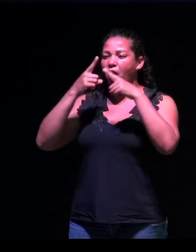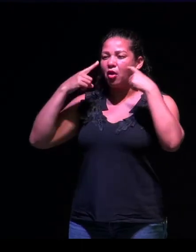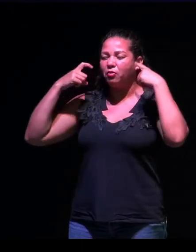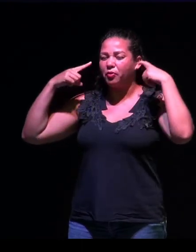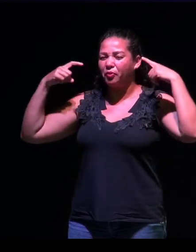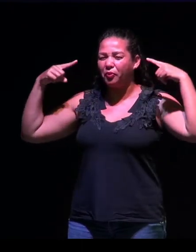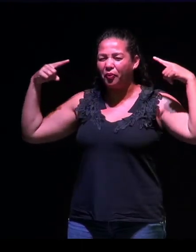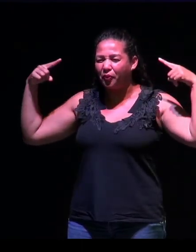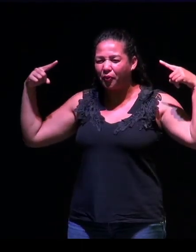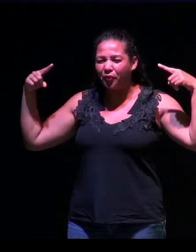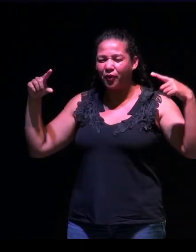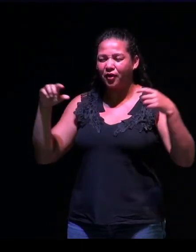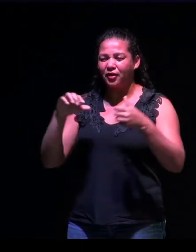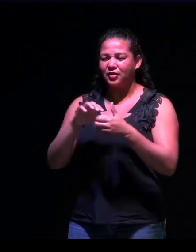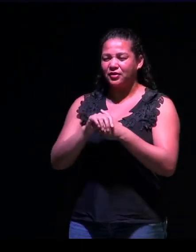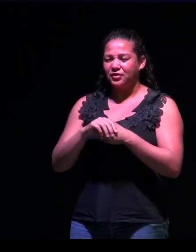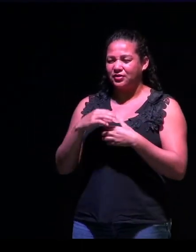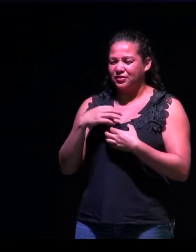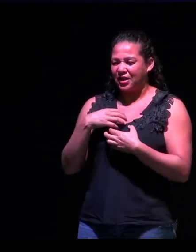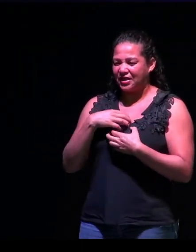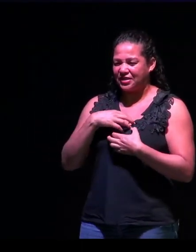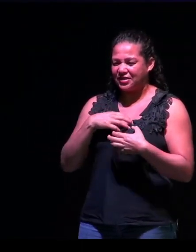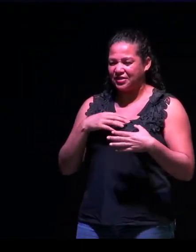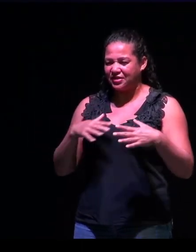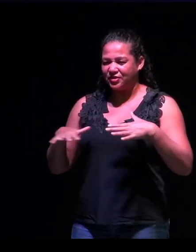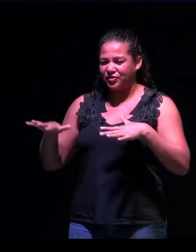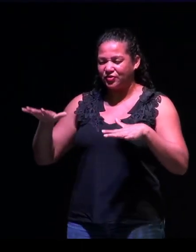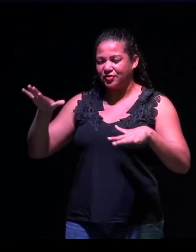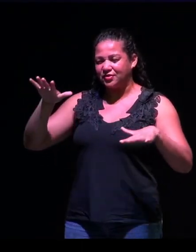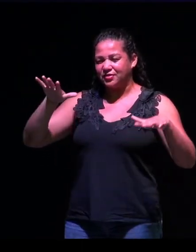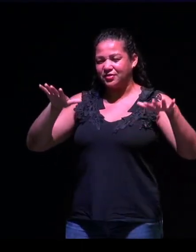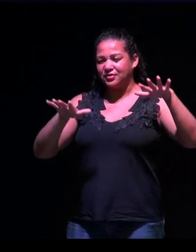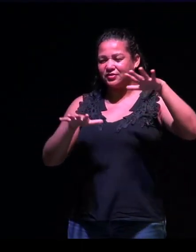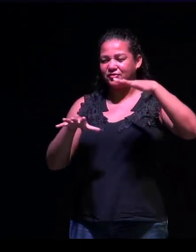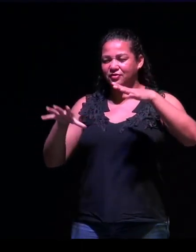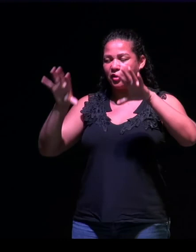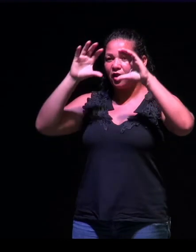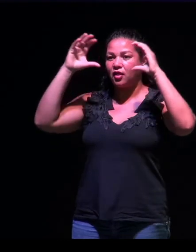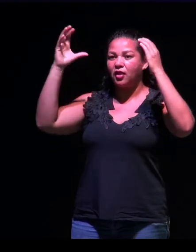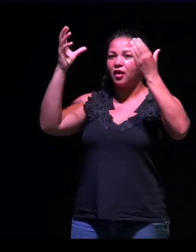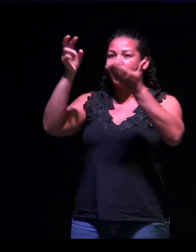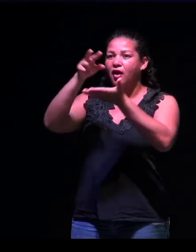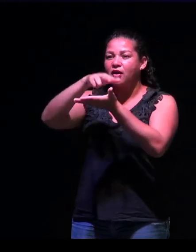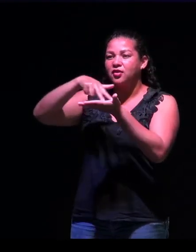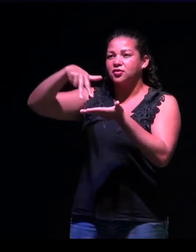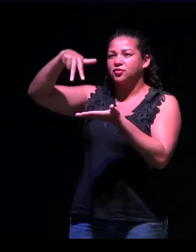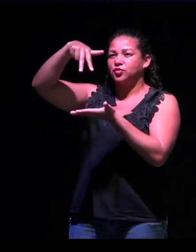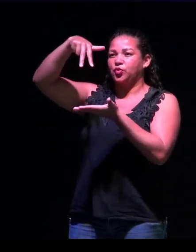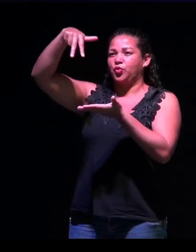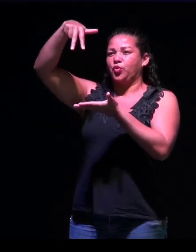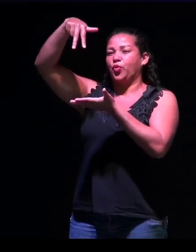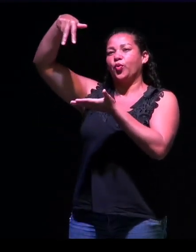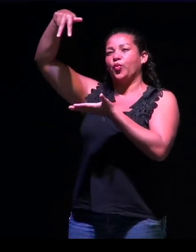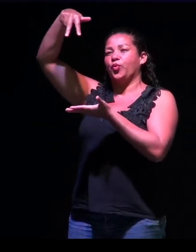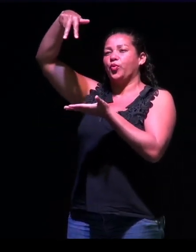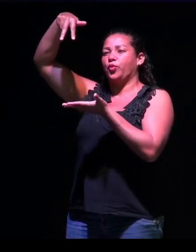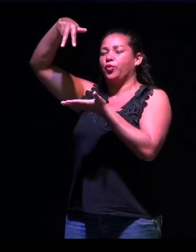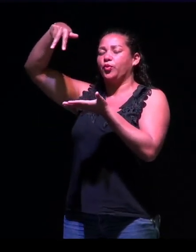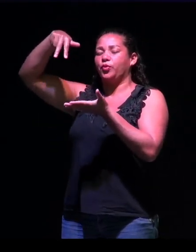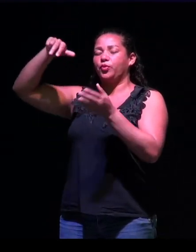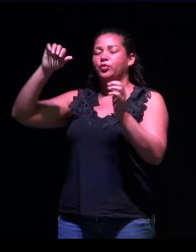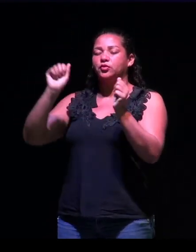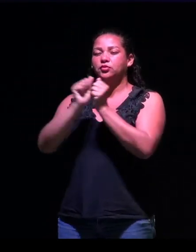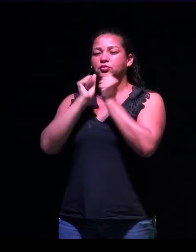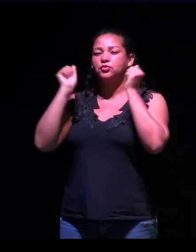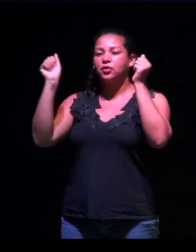Cristo ressuscitarão. Depois nós, os vivos, seremos arrebatados juntamente com eles entre nuvens para o encontro do Senhor nos ares. Aleluia!